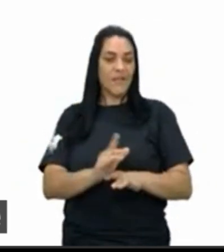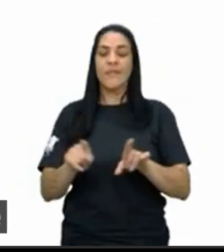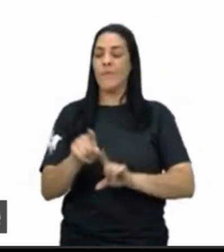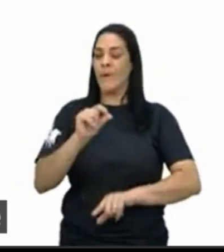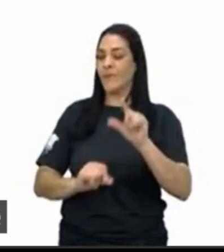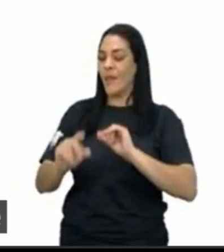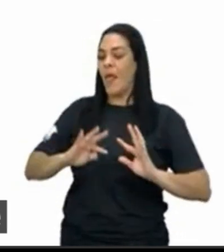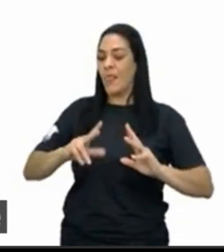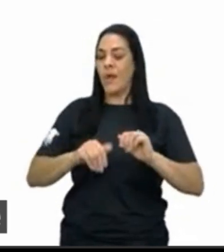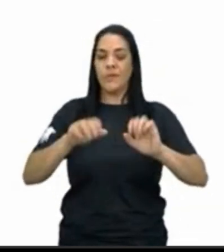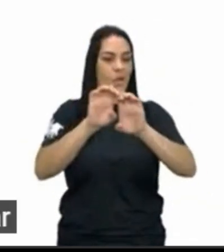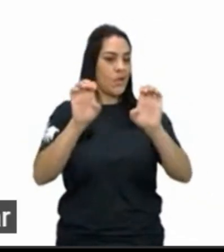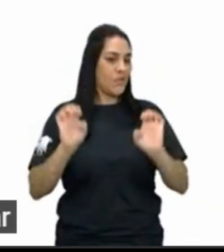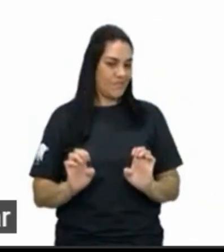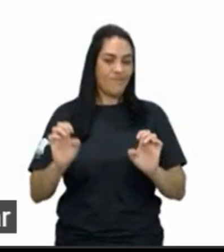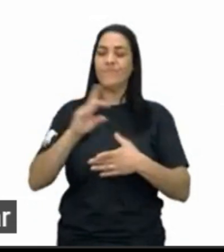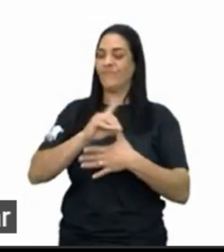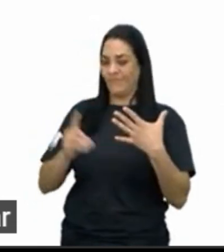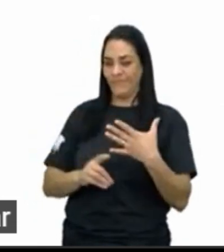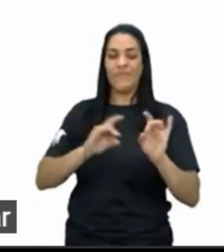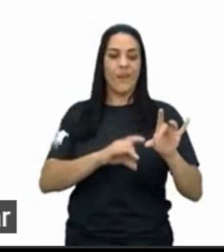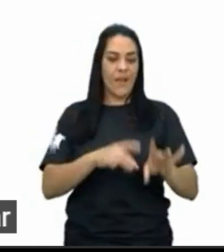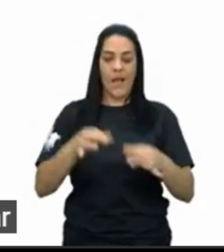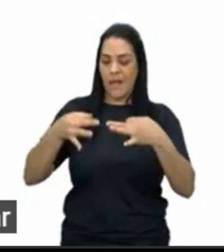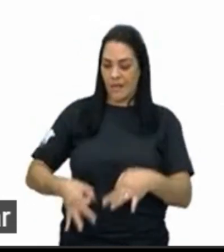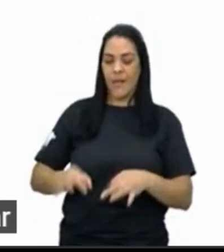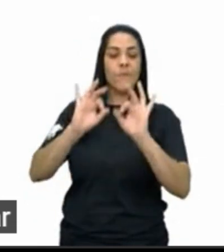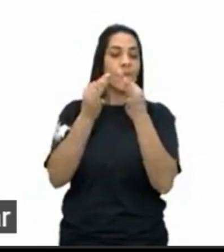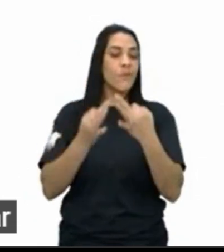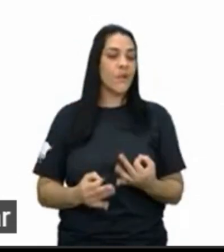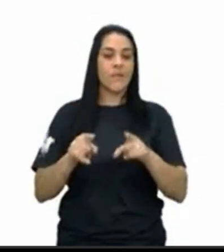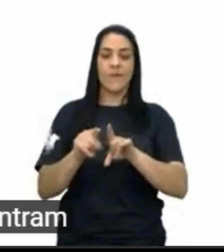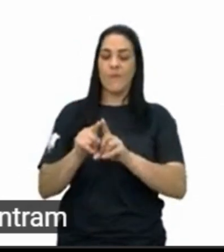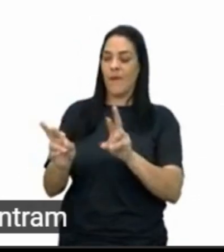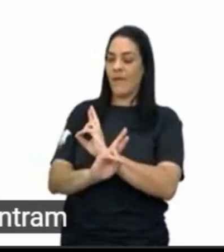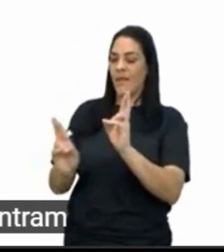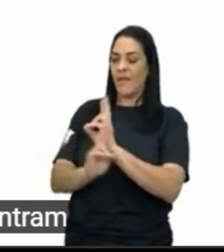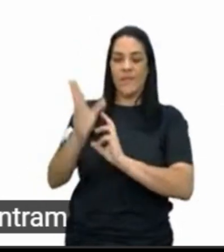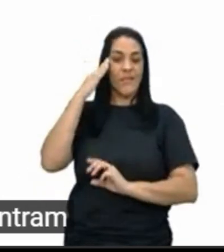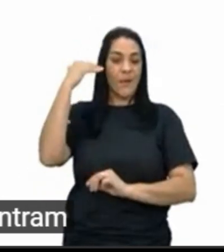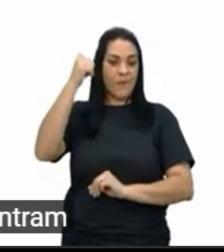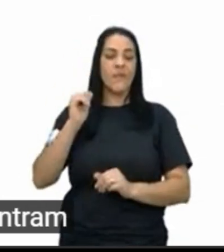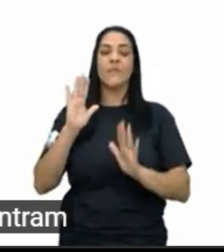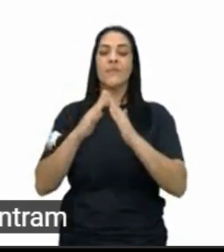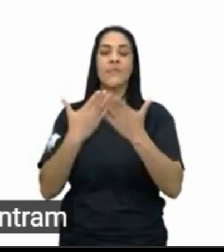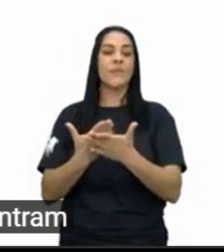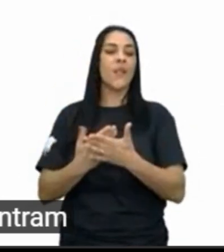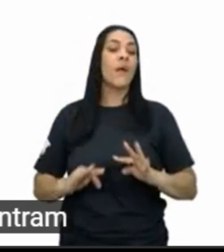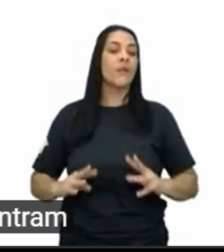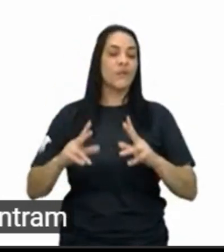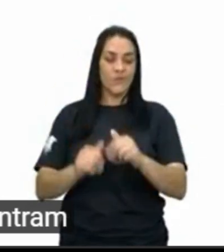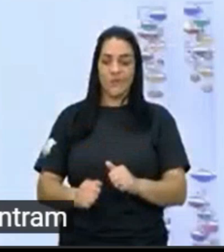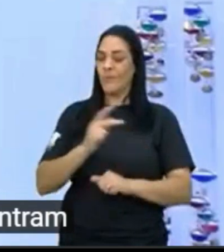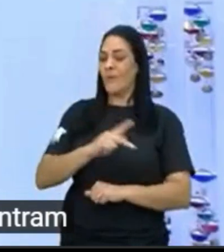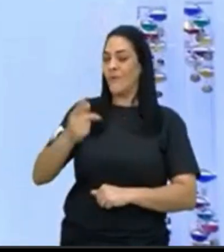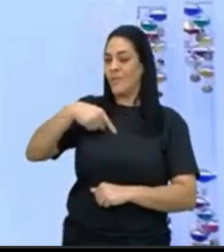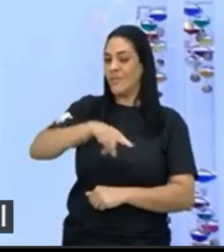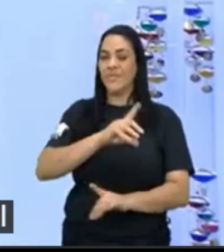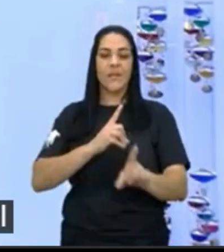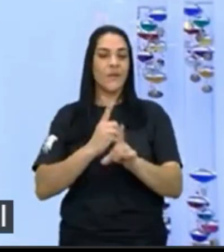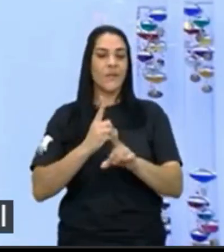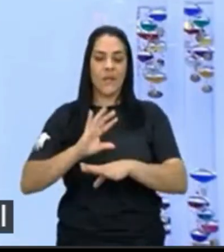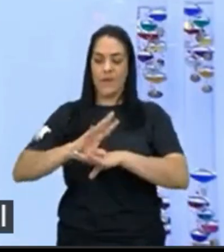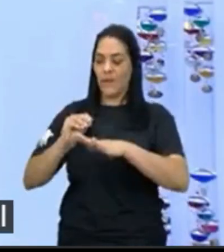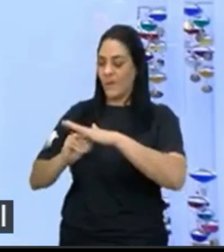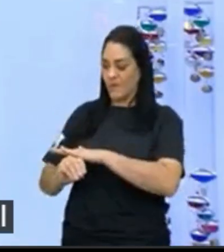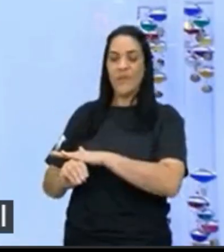colaborativa, e selecionar as estruturas e dados e as técnicas adequadas para aperfeiçoar e articular saberes escolares. Tudo isso, professores, vocês